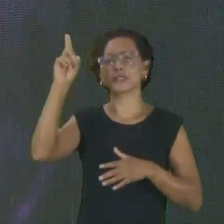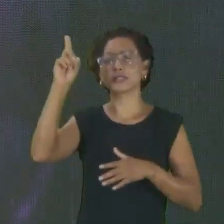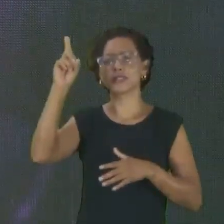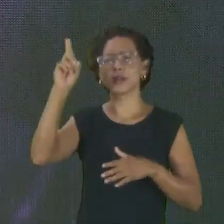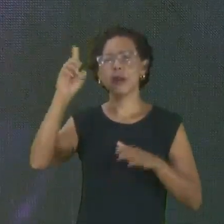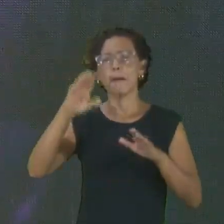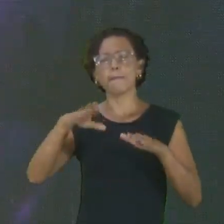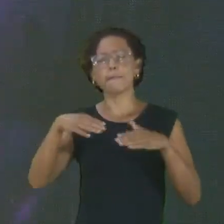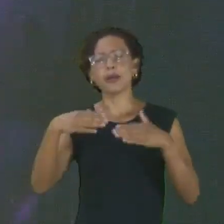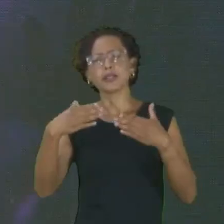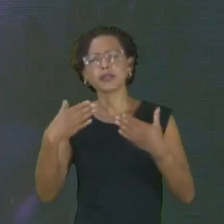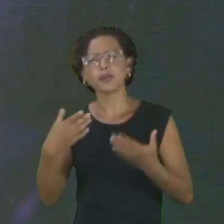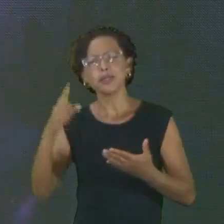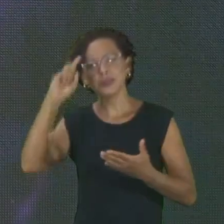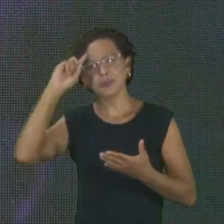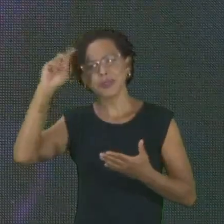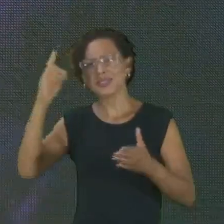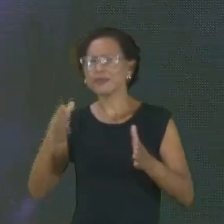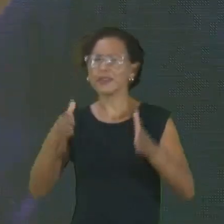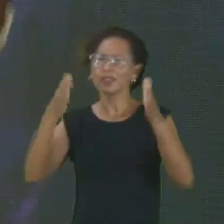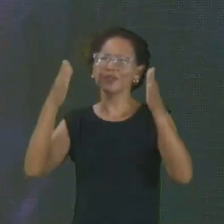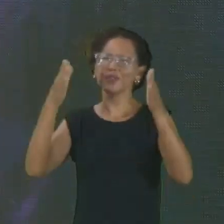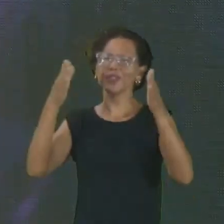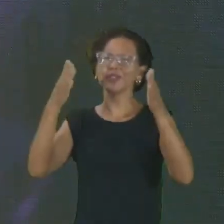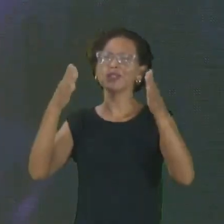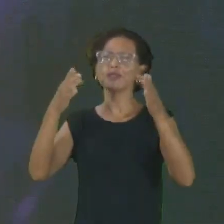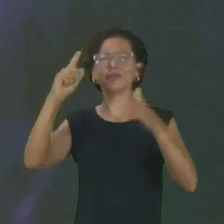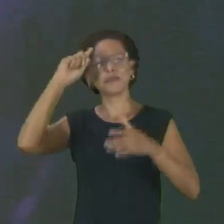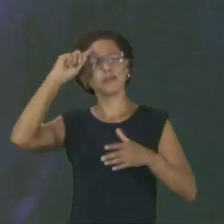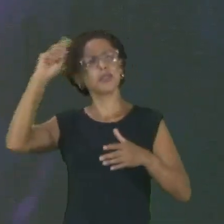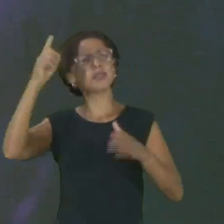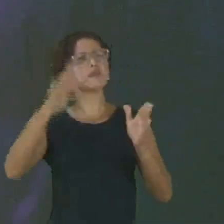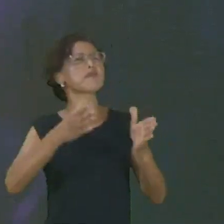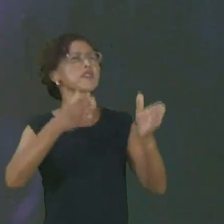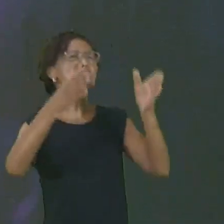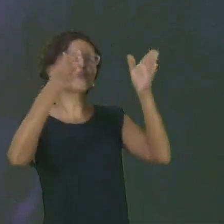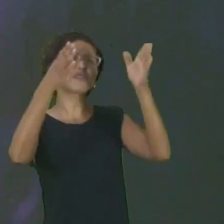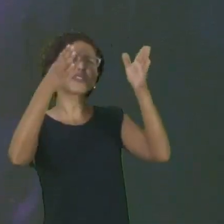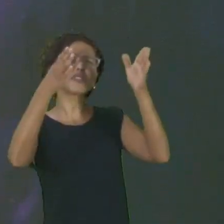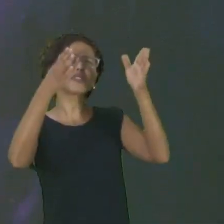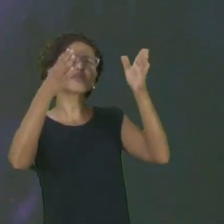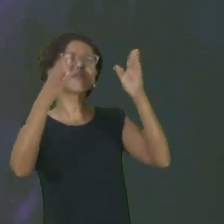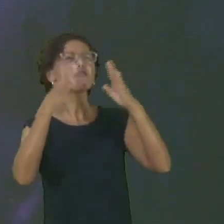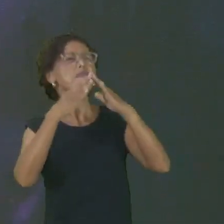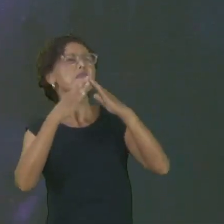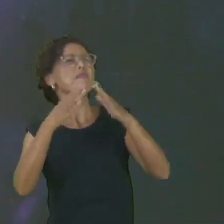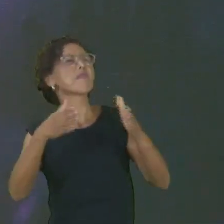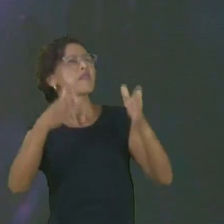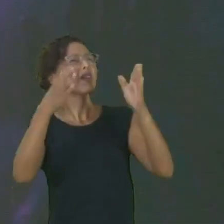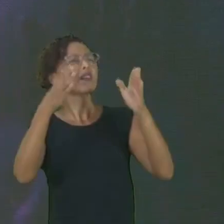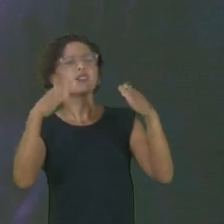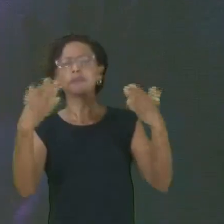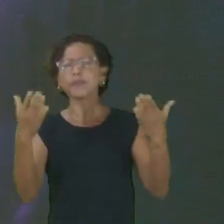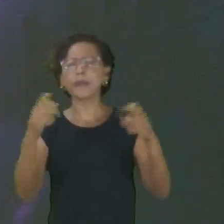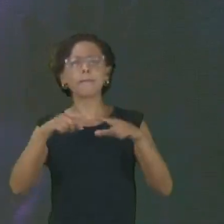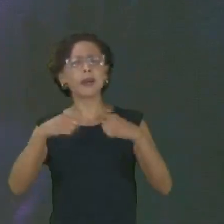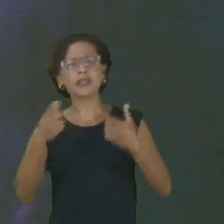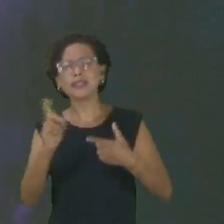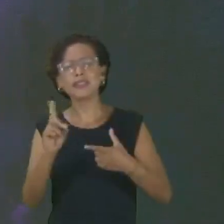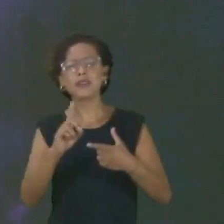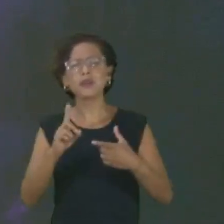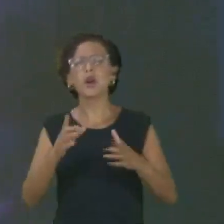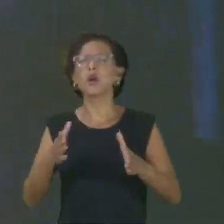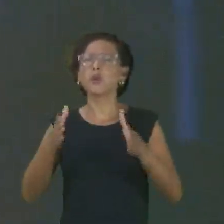Mas quando você ouve falar de edifício, você pensa no edifício moderno. Mas os edifícios do tempo bíblico eram